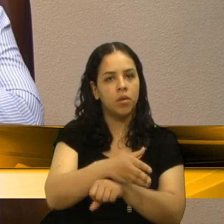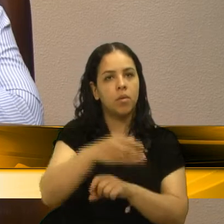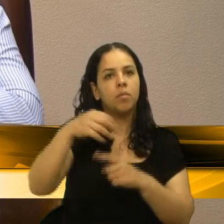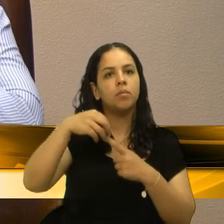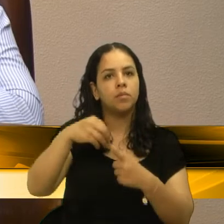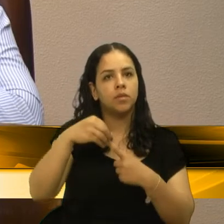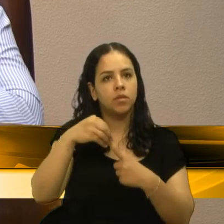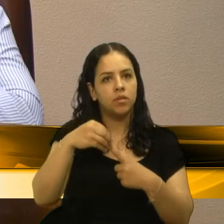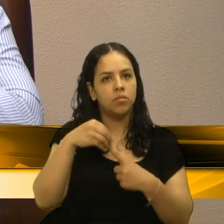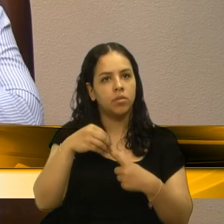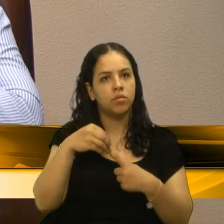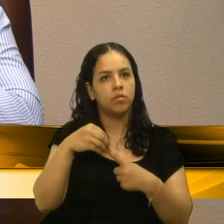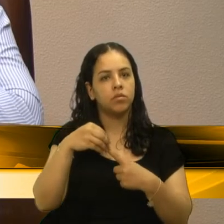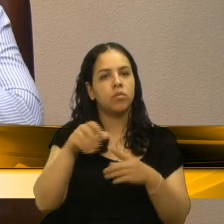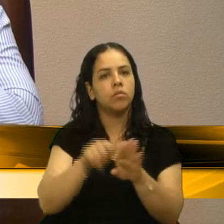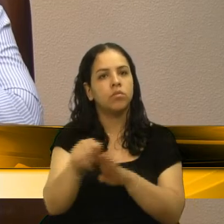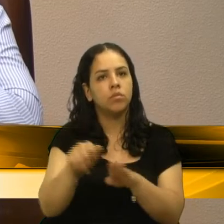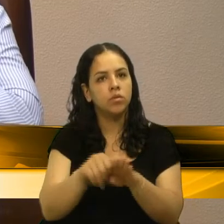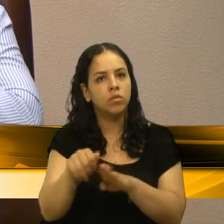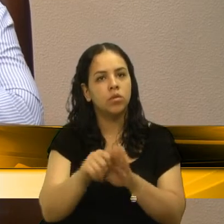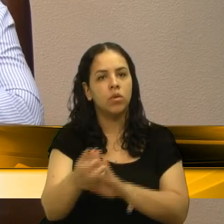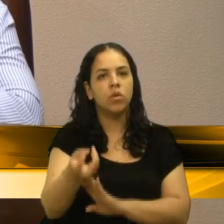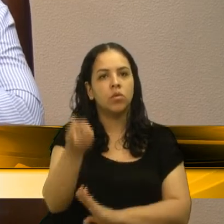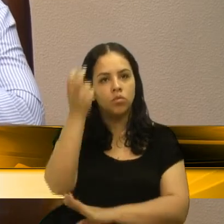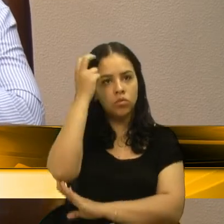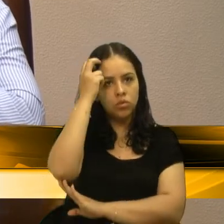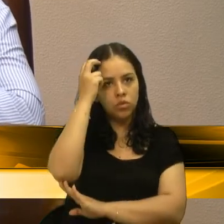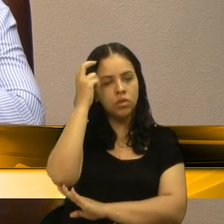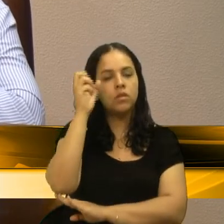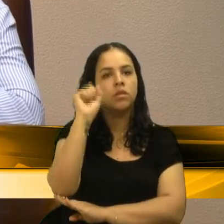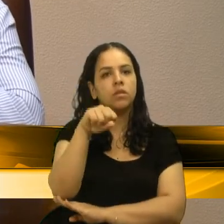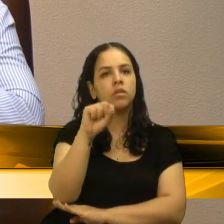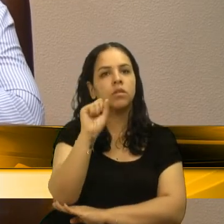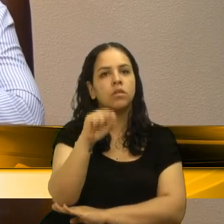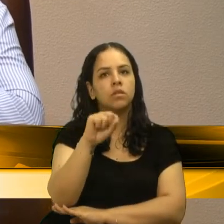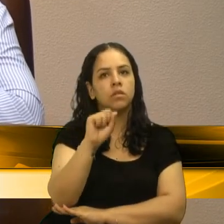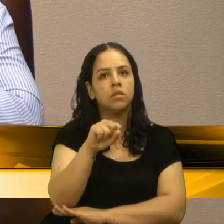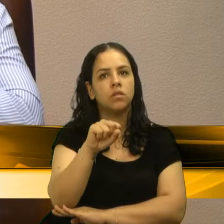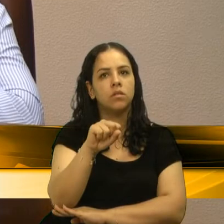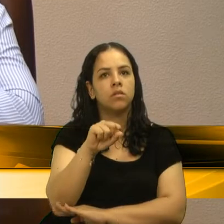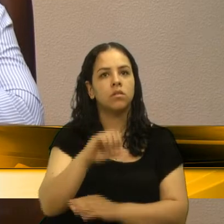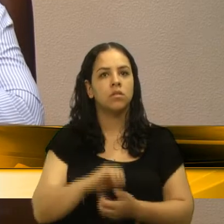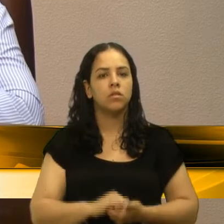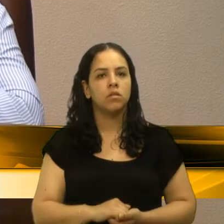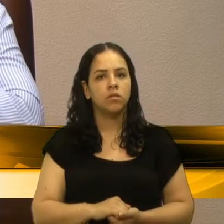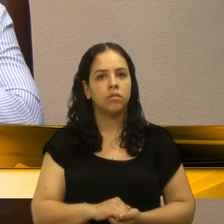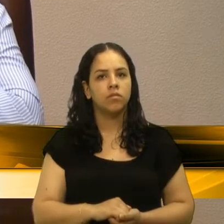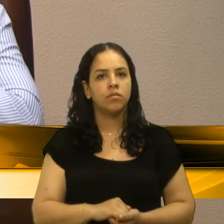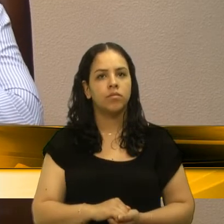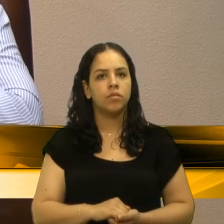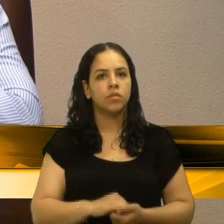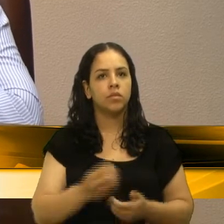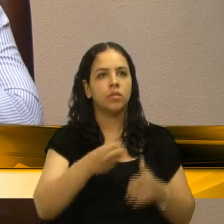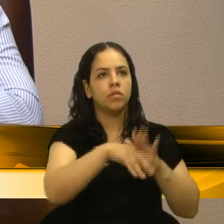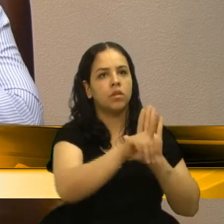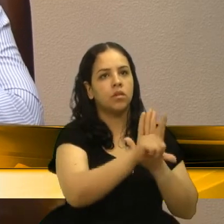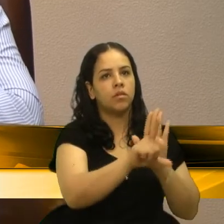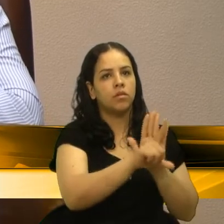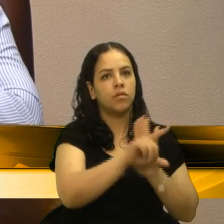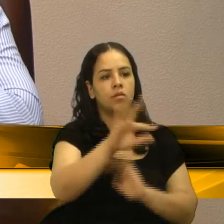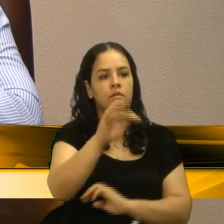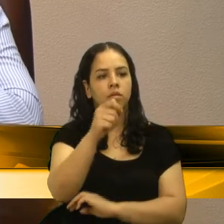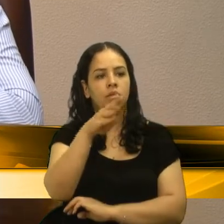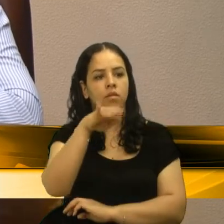do Conselho Municipal de Cultura, deu diversas opiniões que foram, sim, acatadas por nós do município, que fizemos a minuta da lei. O doutor Fabiano,